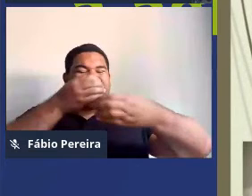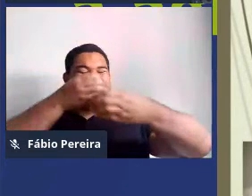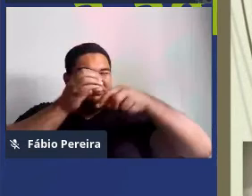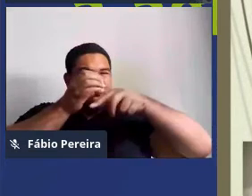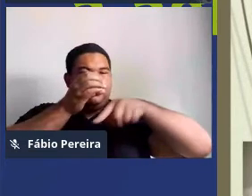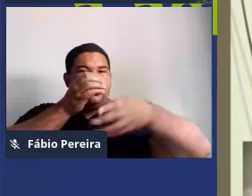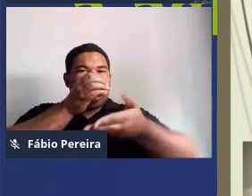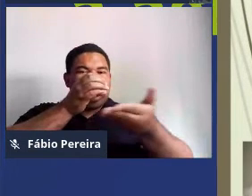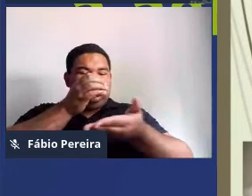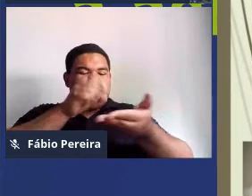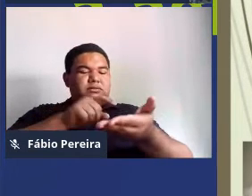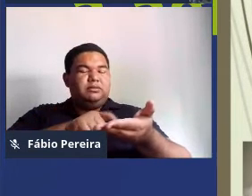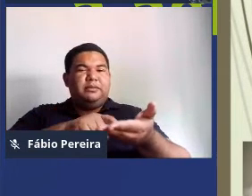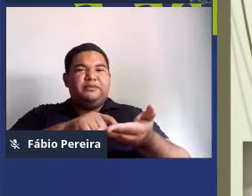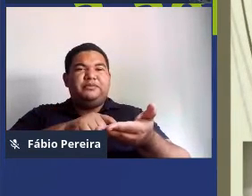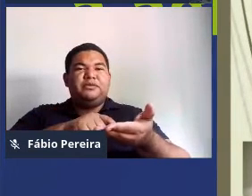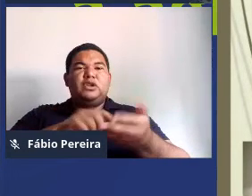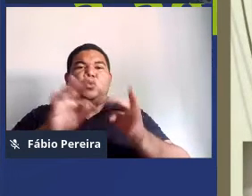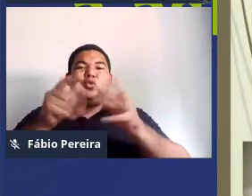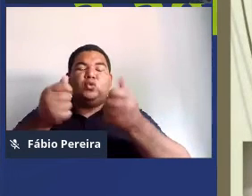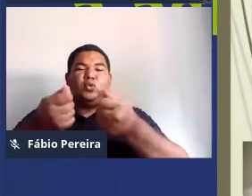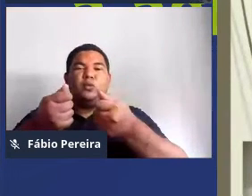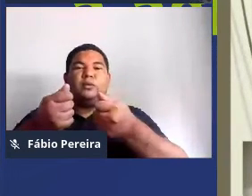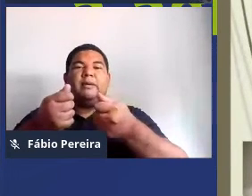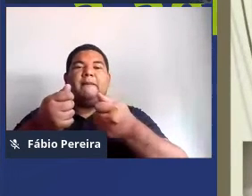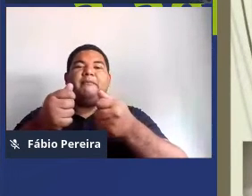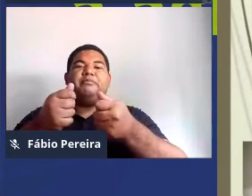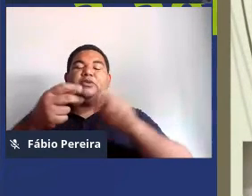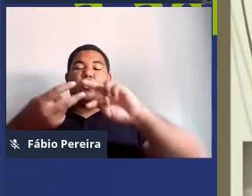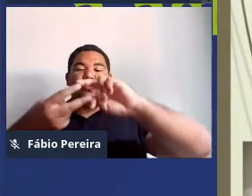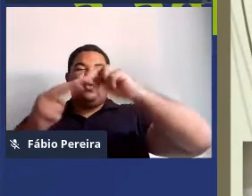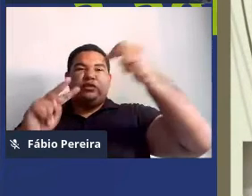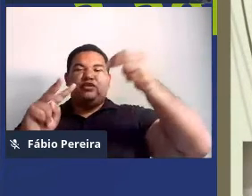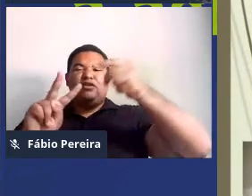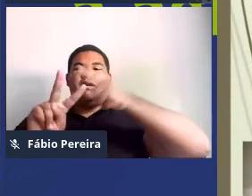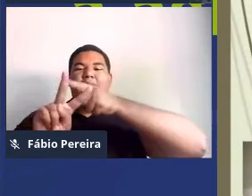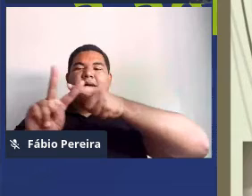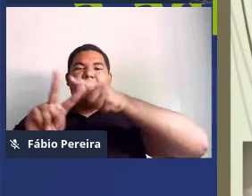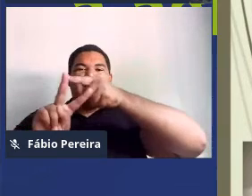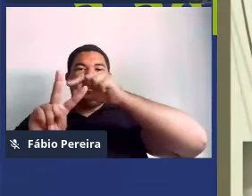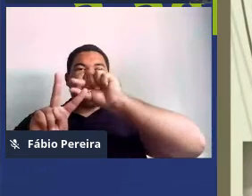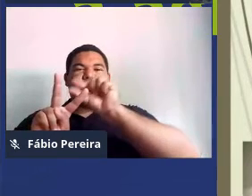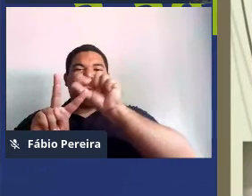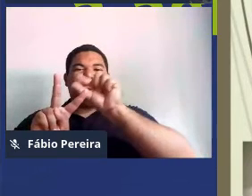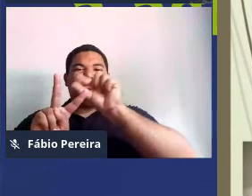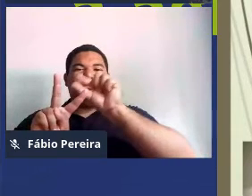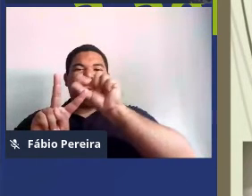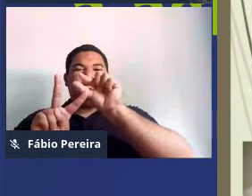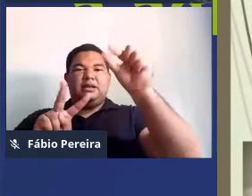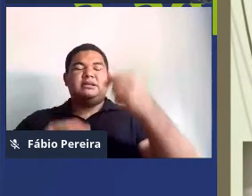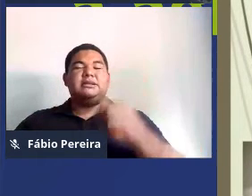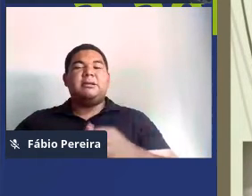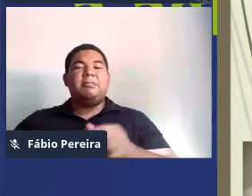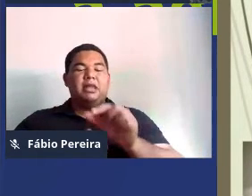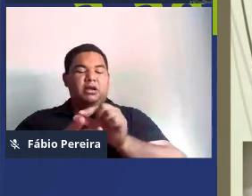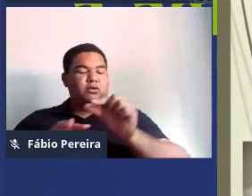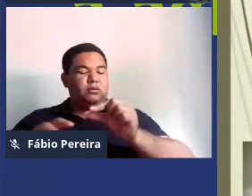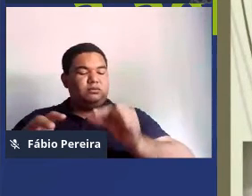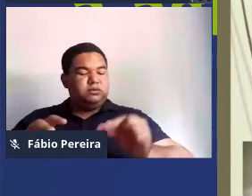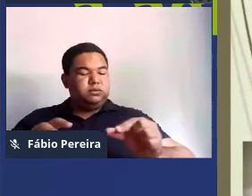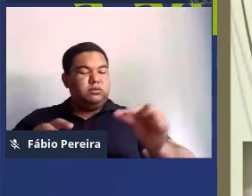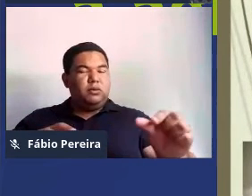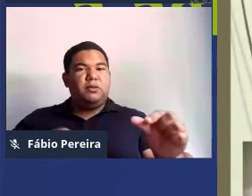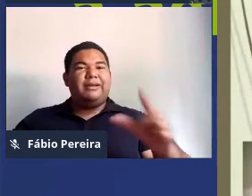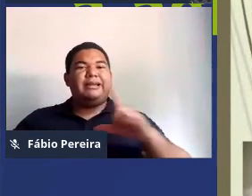bases, timina, citosina, guanina, eu faço ela emitir uma luminescência diferente. E esse computador